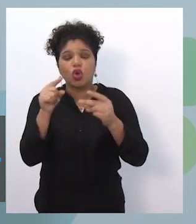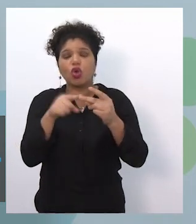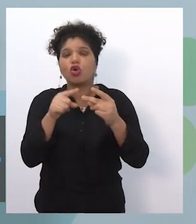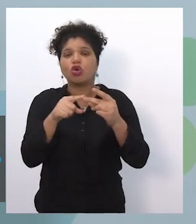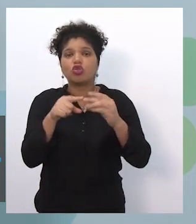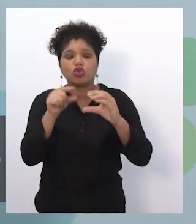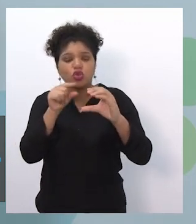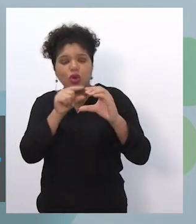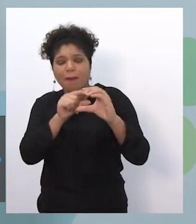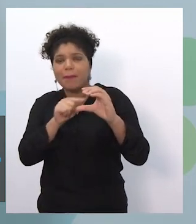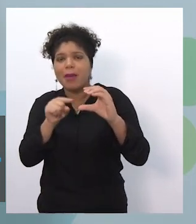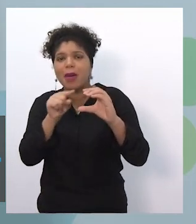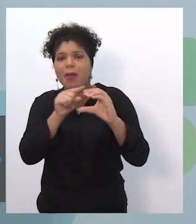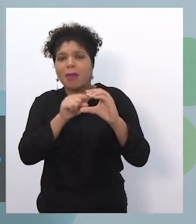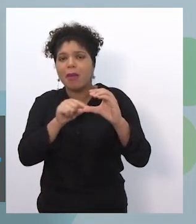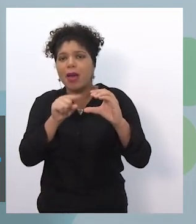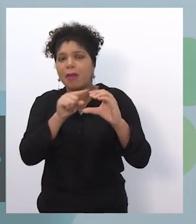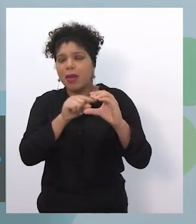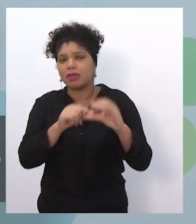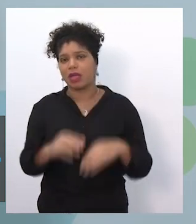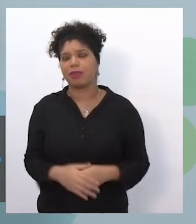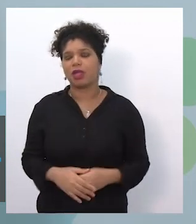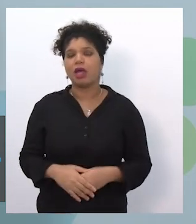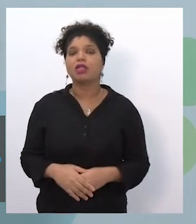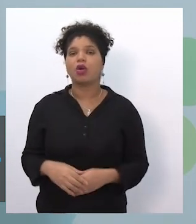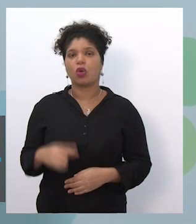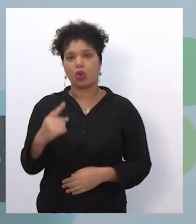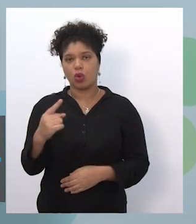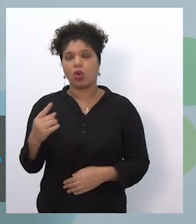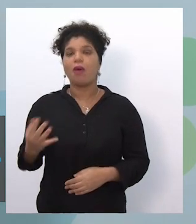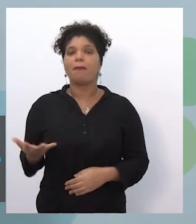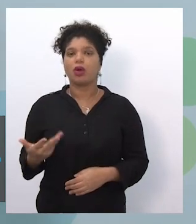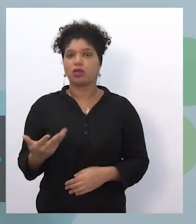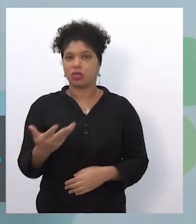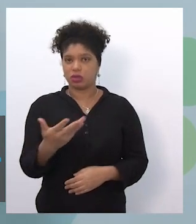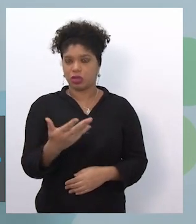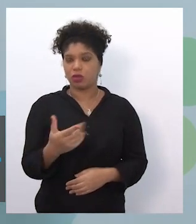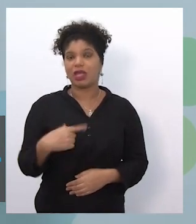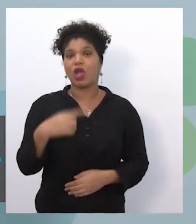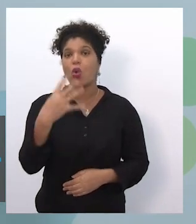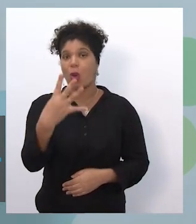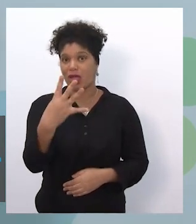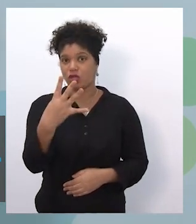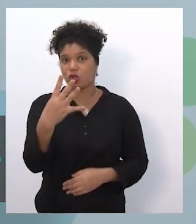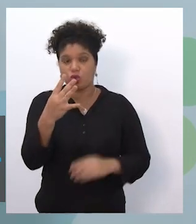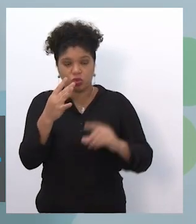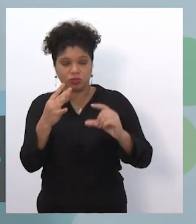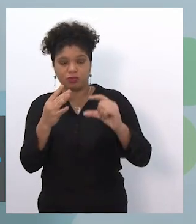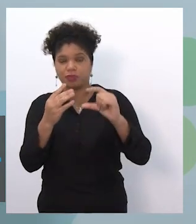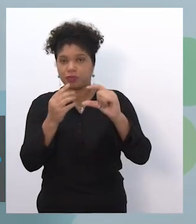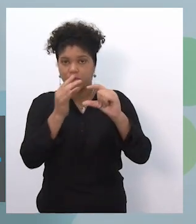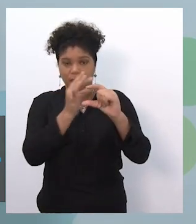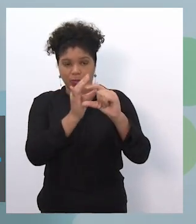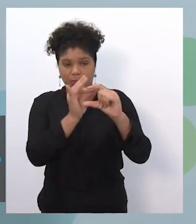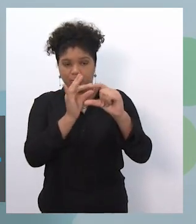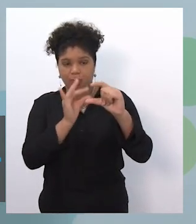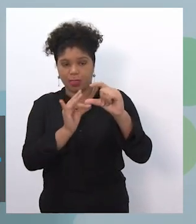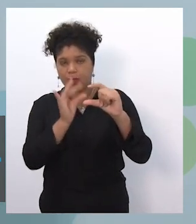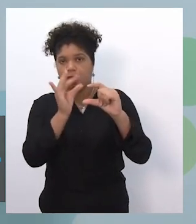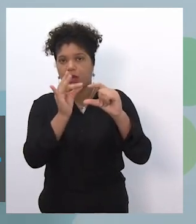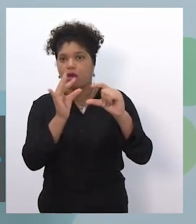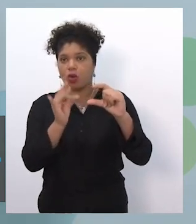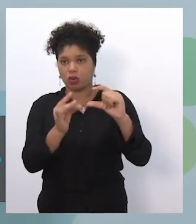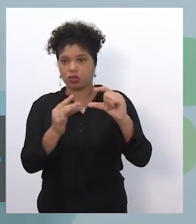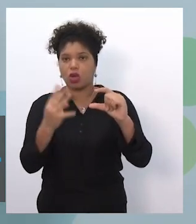parzinho. Então, um processador hoje que tem 4 núcleos, quantos threads ele tem? Provavelmente ele vai ter 8, tá? Então, ele vai ter